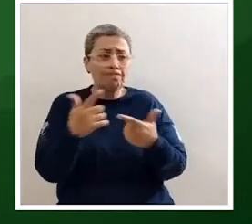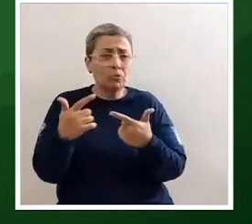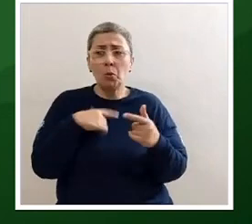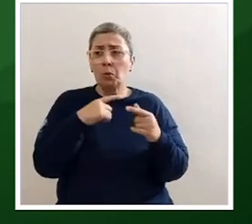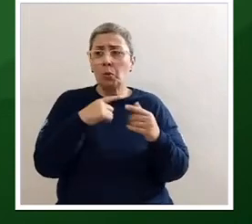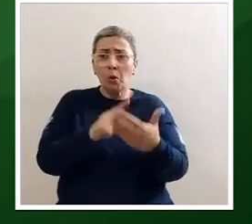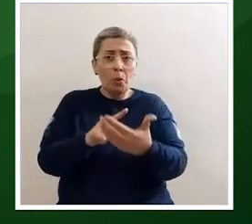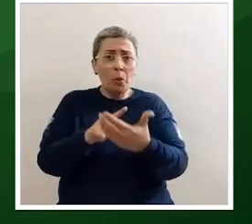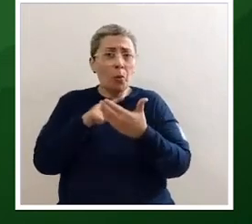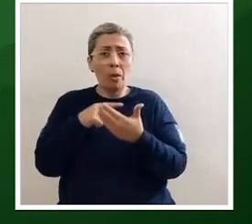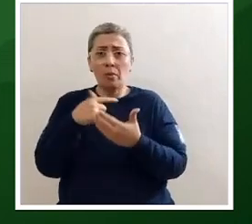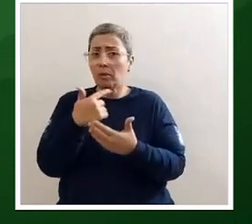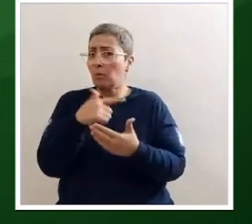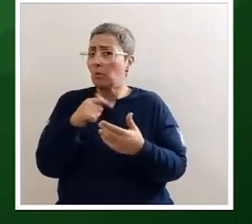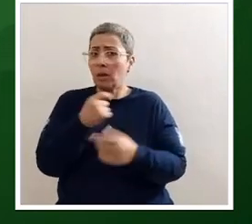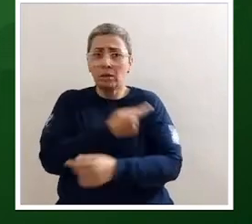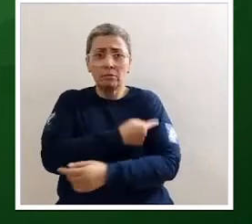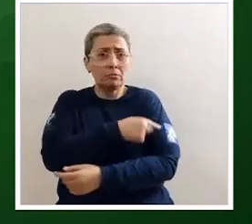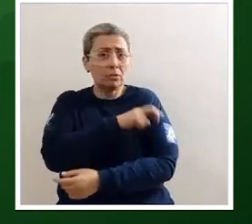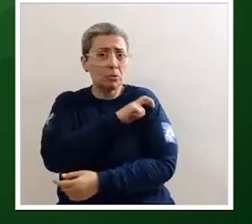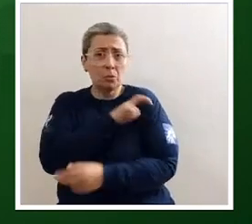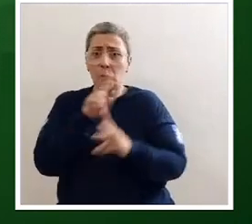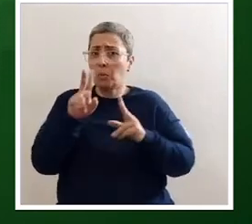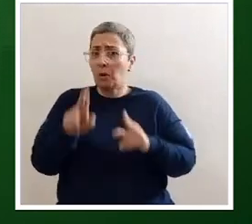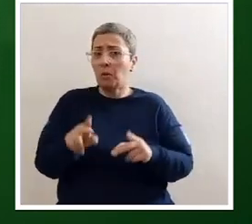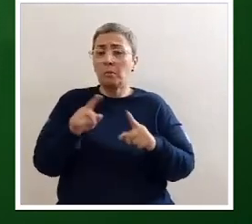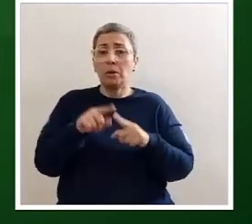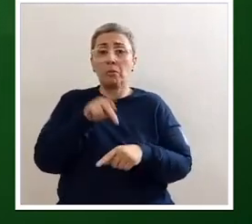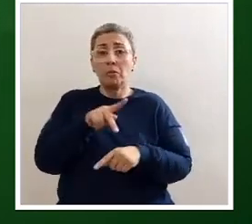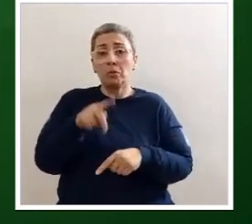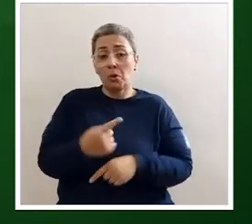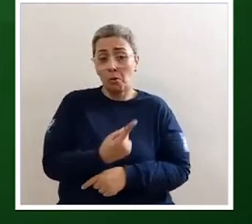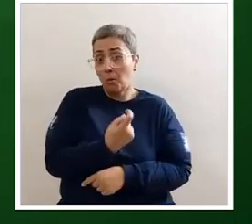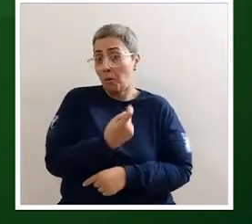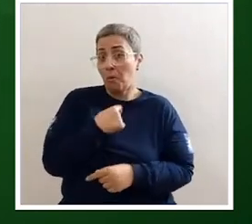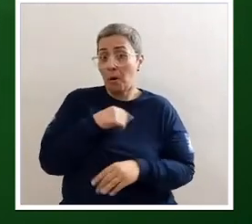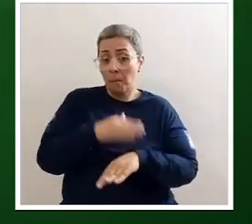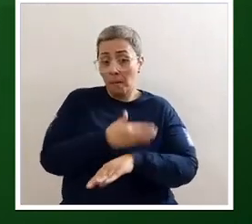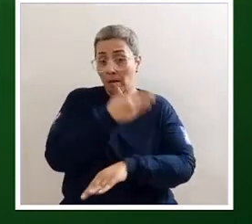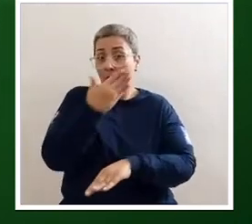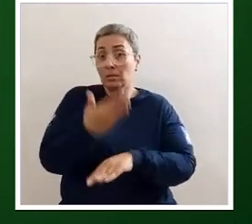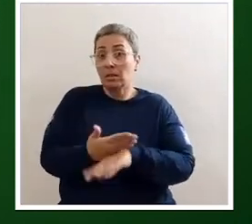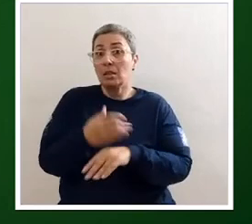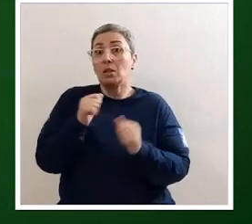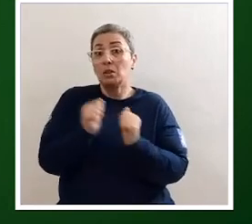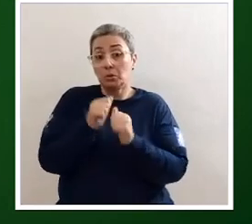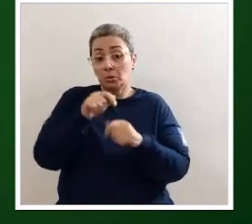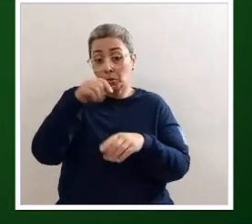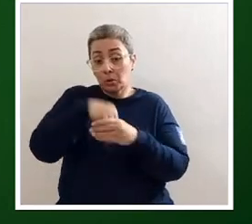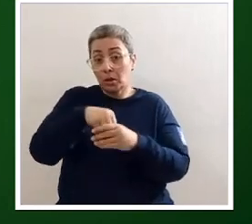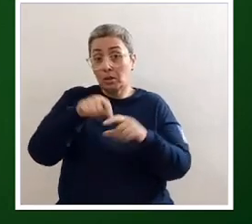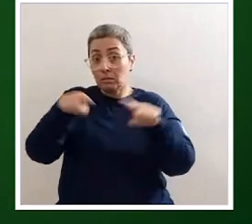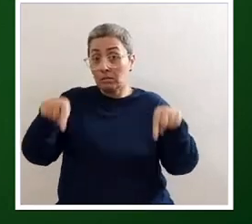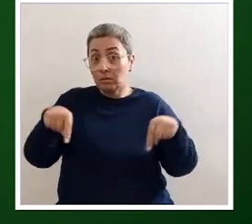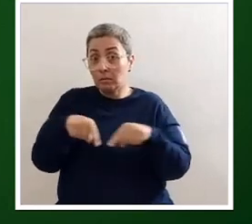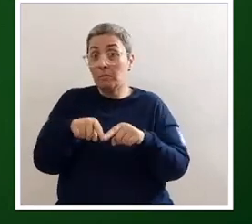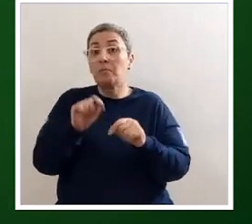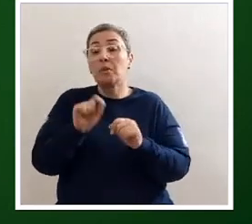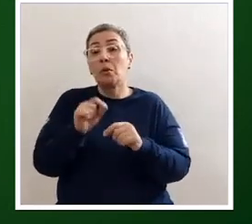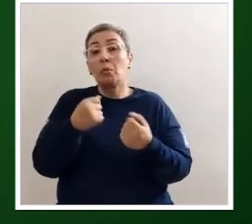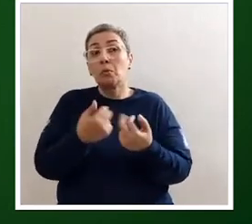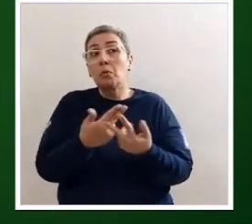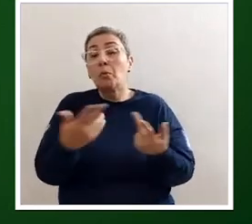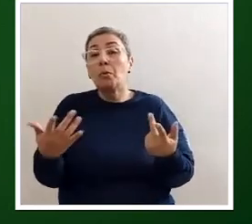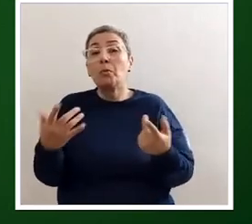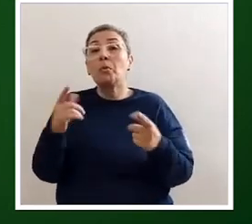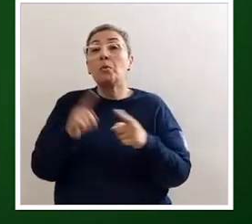acolhimento que tem anos iniciais porque é um professor só ele tá mais tempo com o aluno dentro da sala de aula tem toda